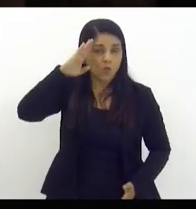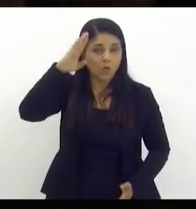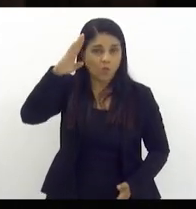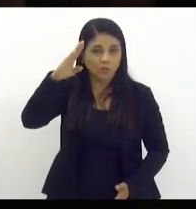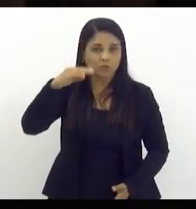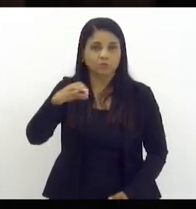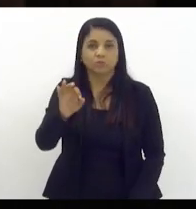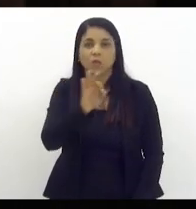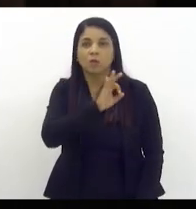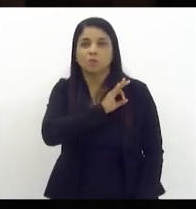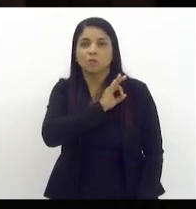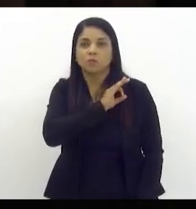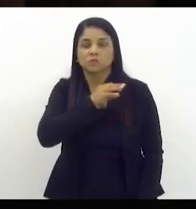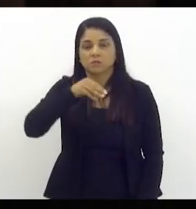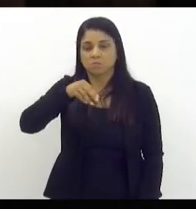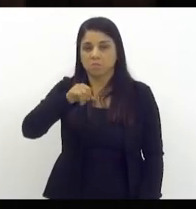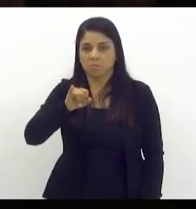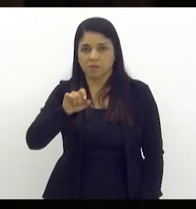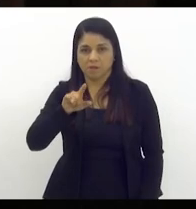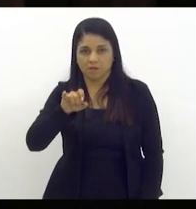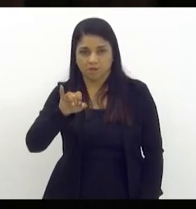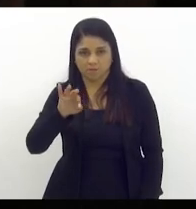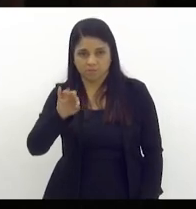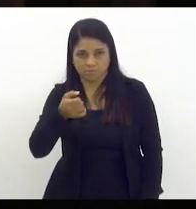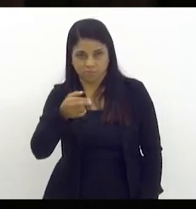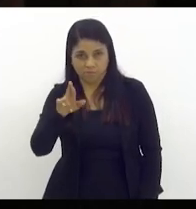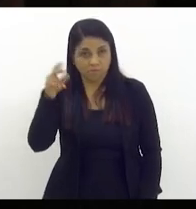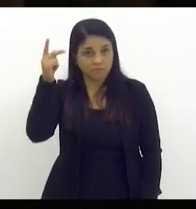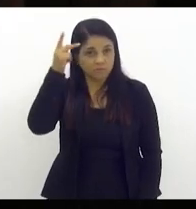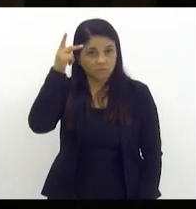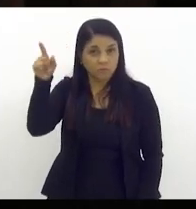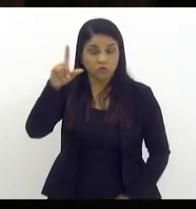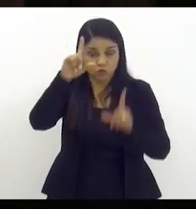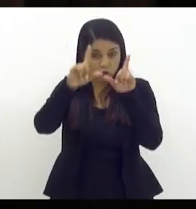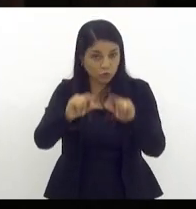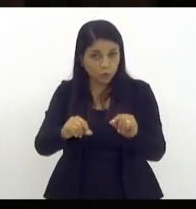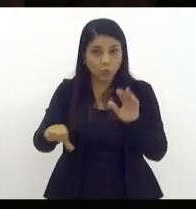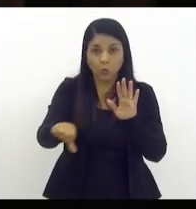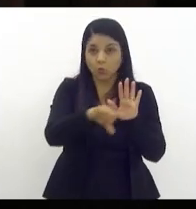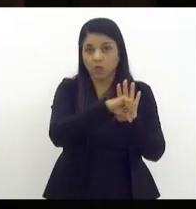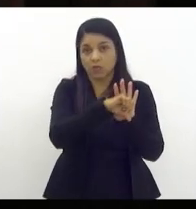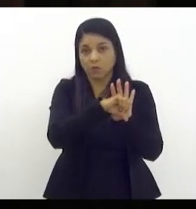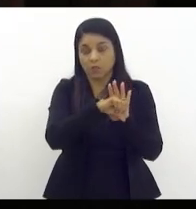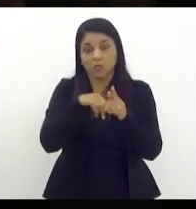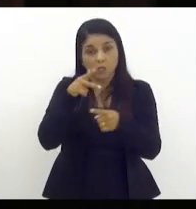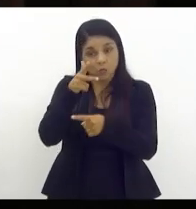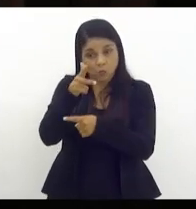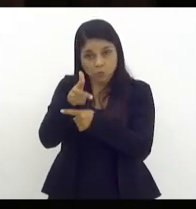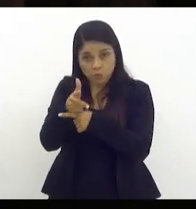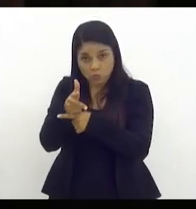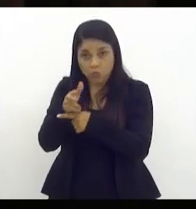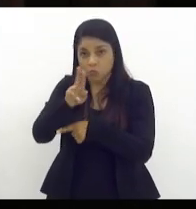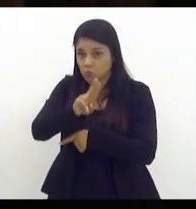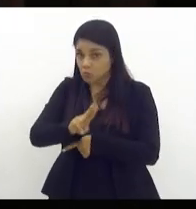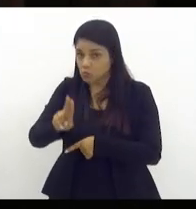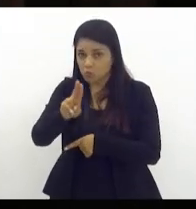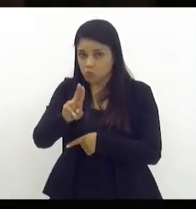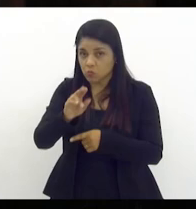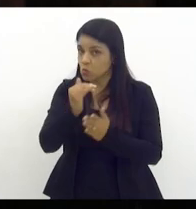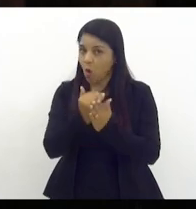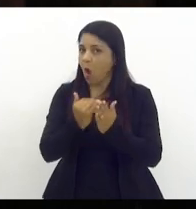Paulo, disseram que o crime caiu, ou seja, o uso das câmeras não aumentou o